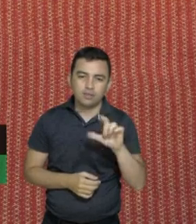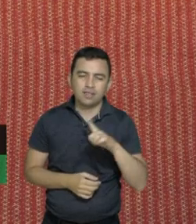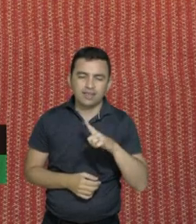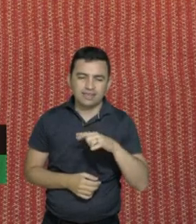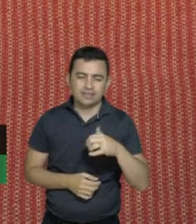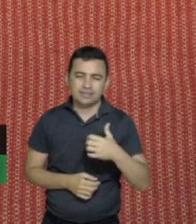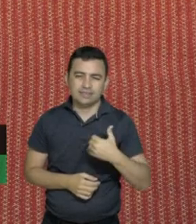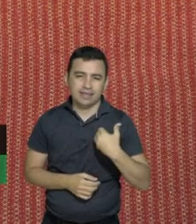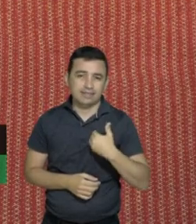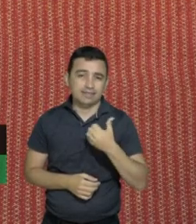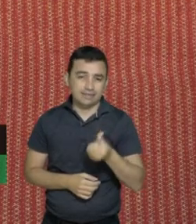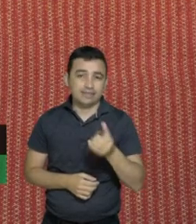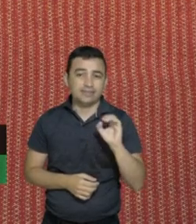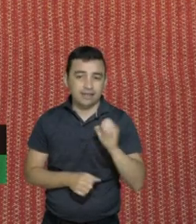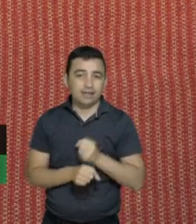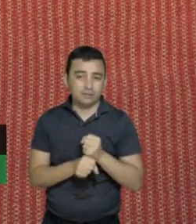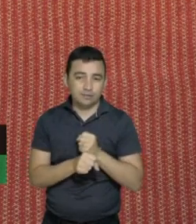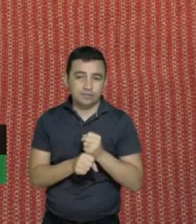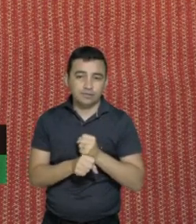né